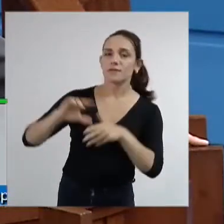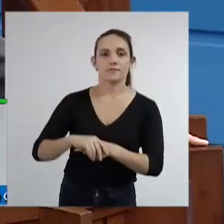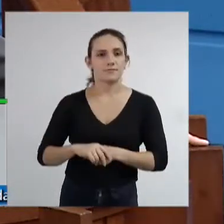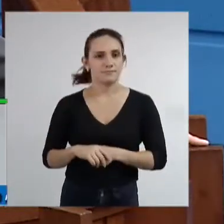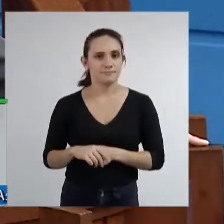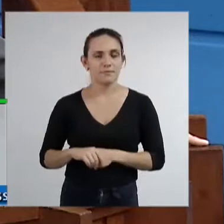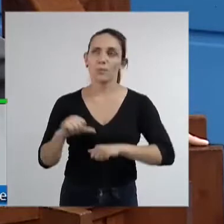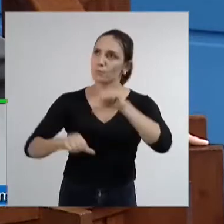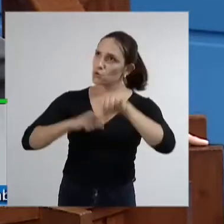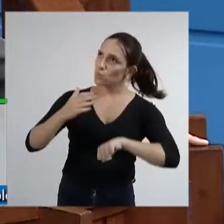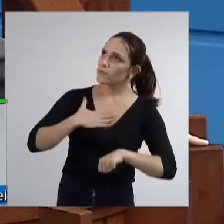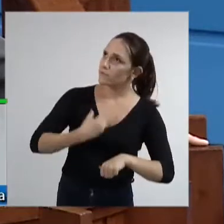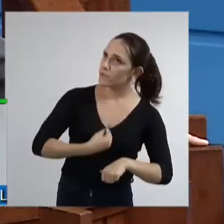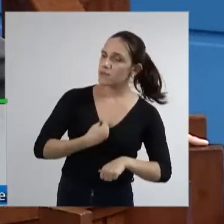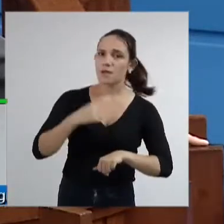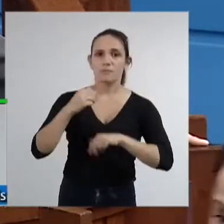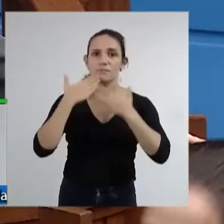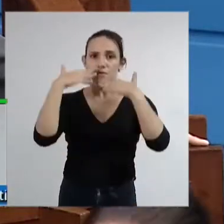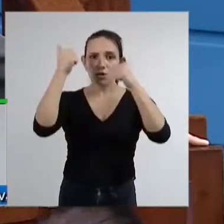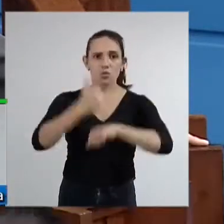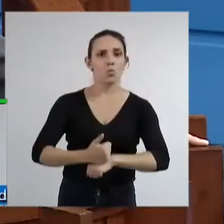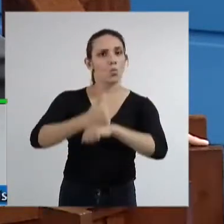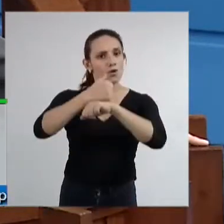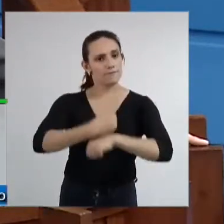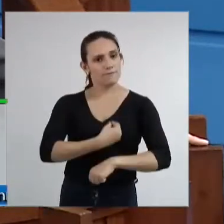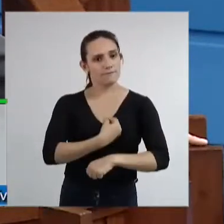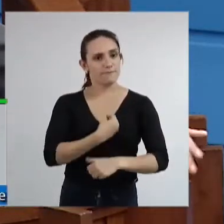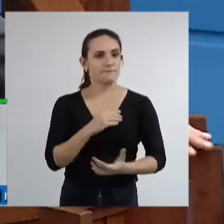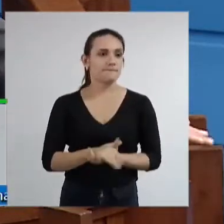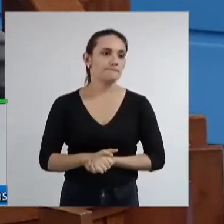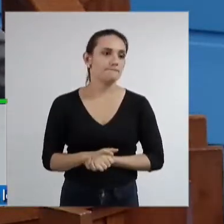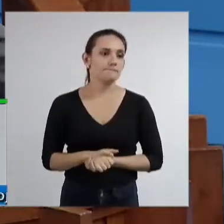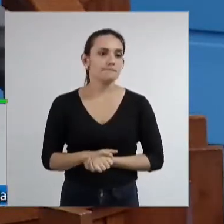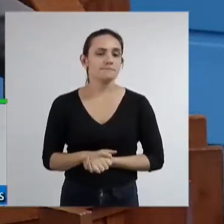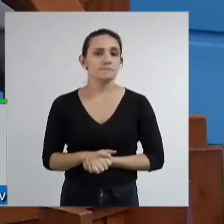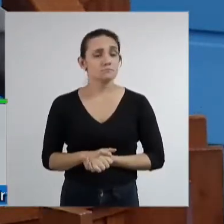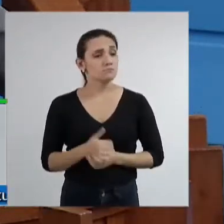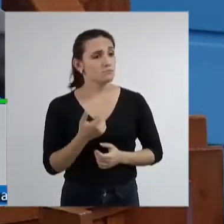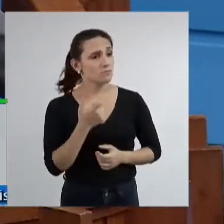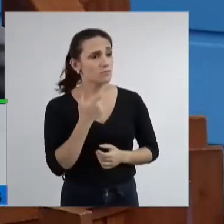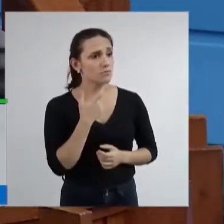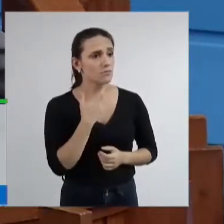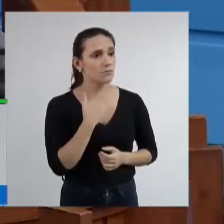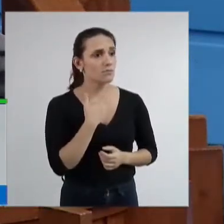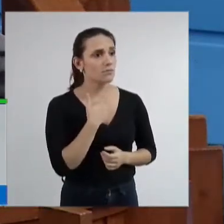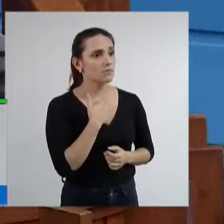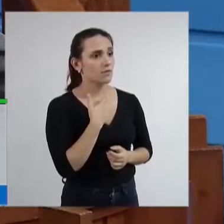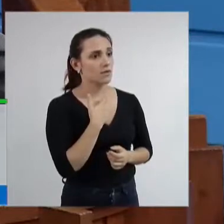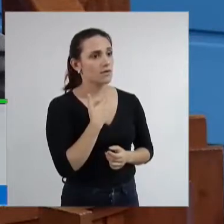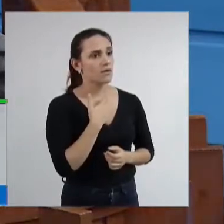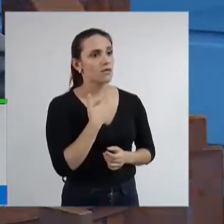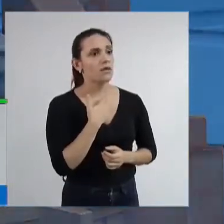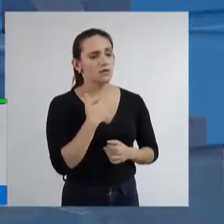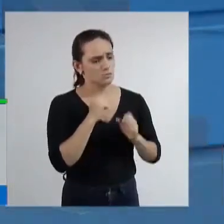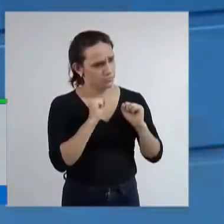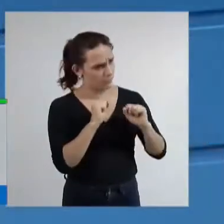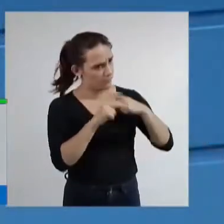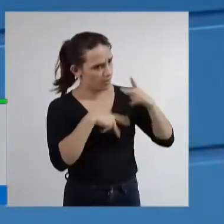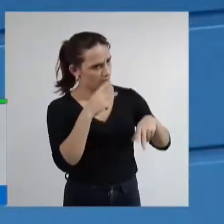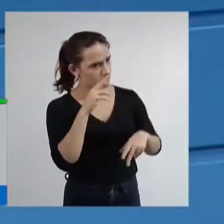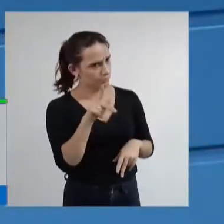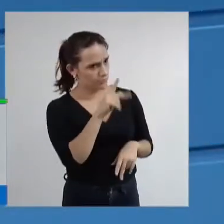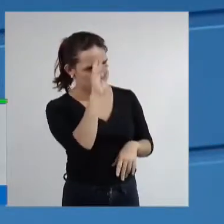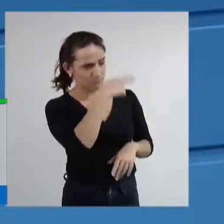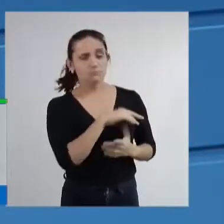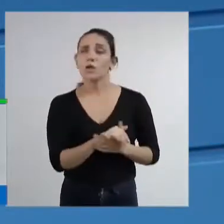mudou algo na minha vida, melhorou a minha qualidade de vida. Me permite uma parte, deputado? Pois não, deputado Reinaldo. Eu quero agradecer pela concessão do aparte e dizer